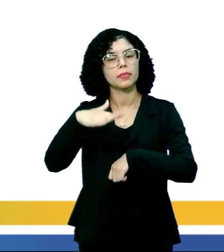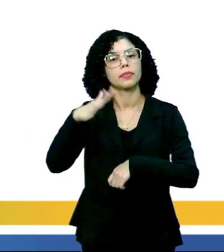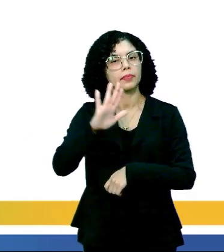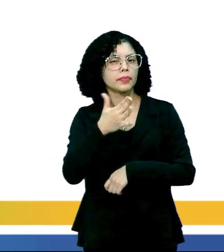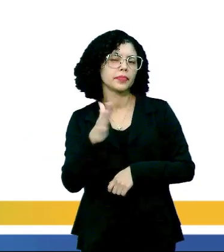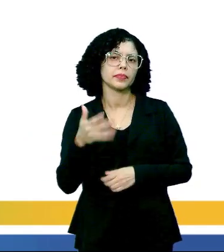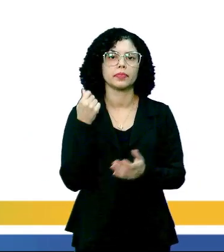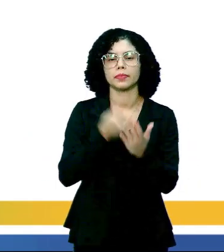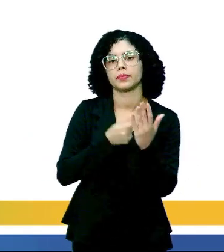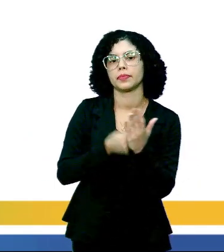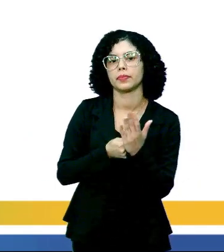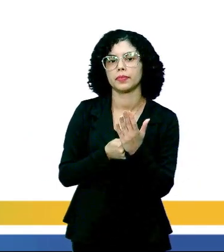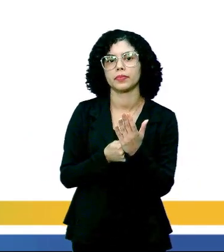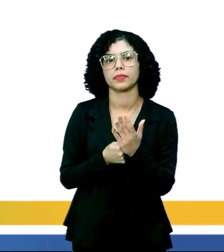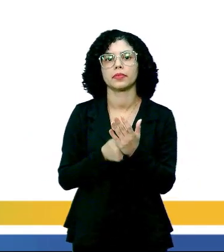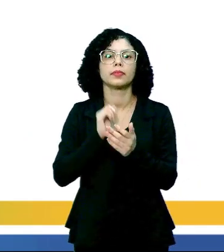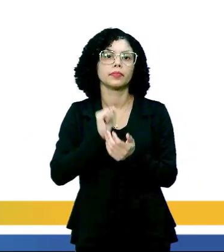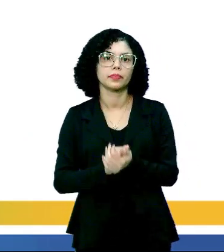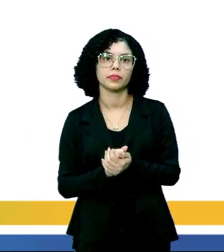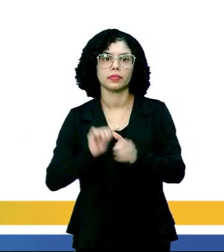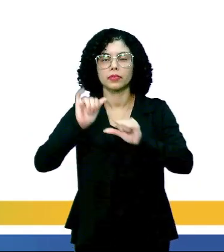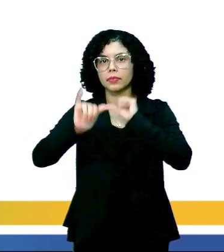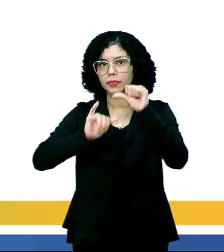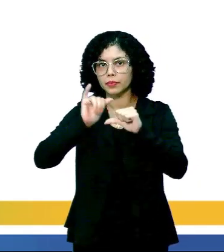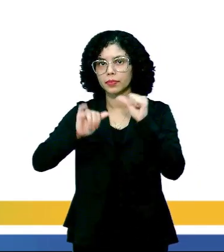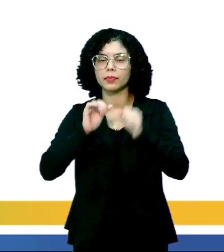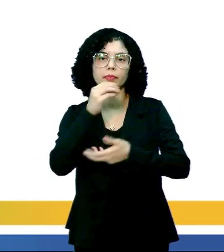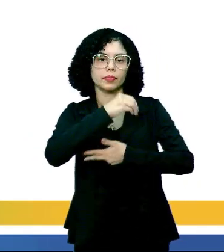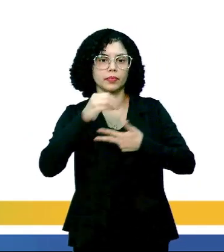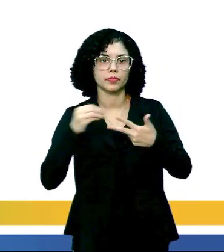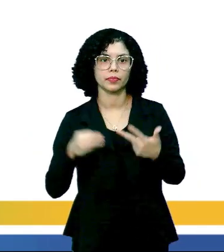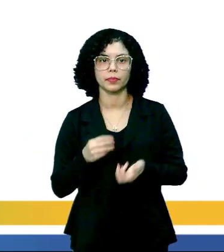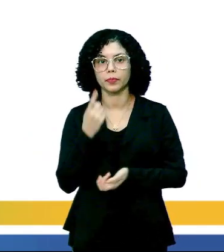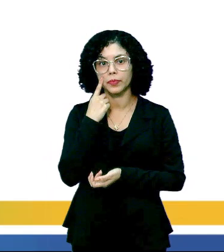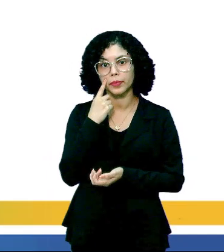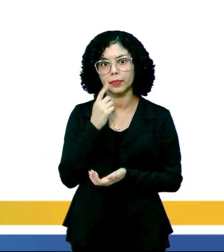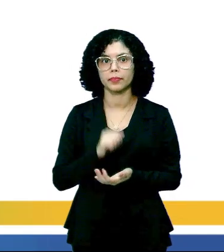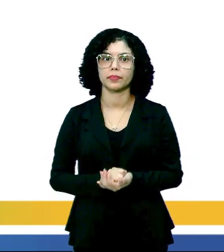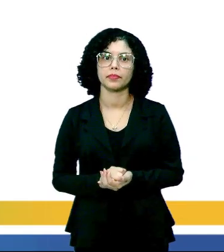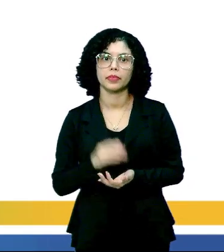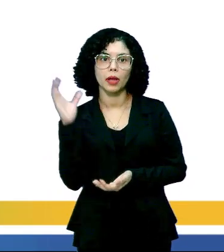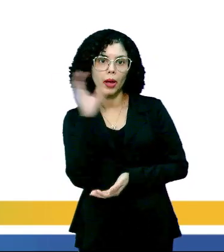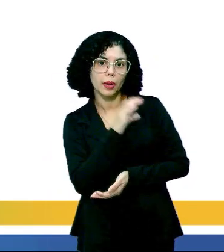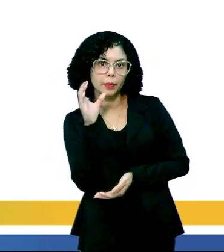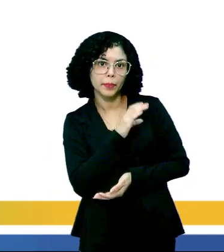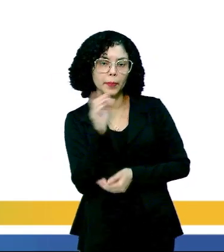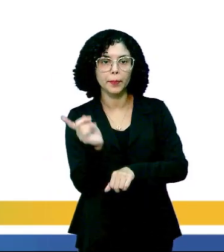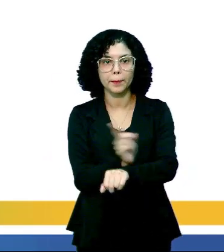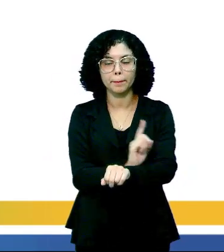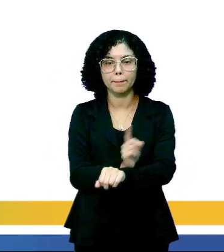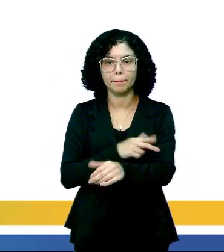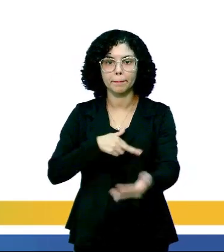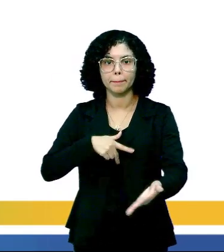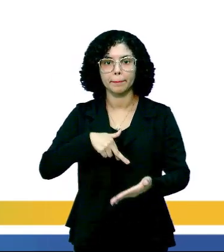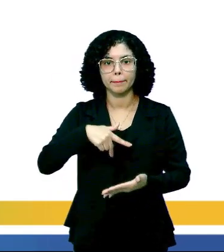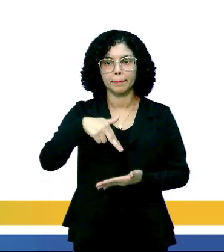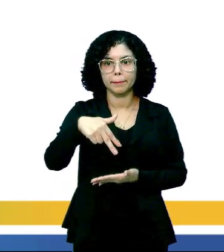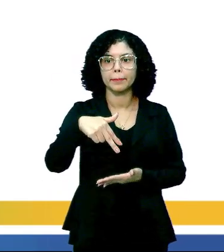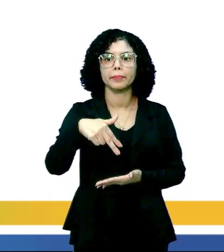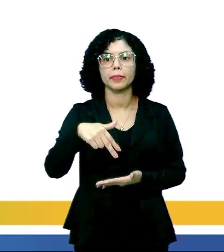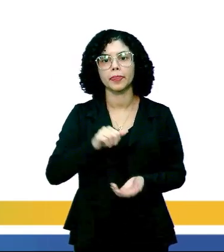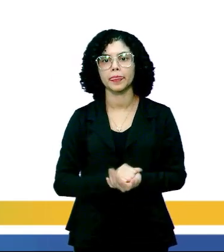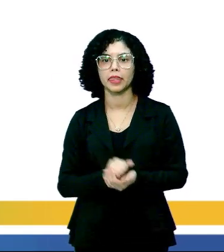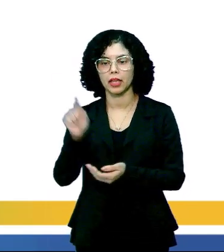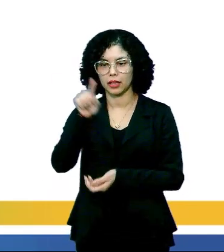vai ser cobrado da gente sobre radioatividade nas questões do Enem. Olha só, a velocidade de caminhar de uma